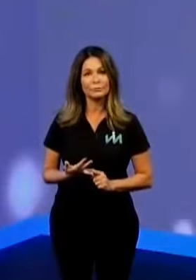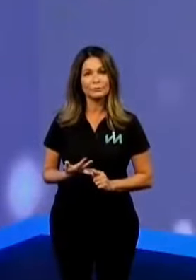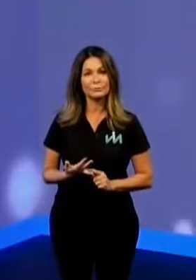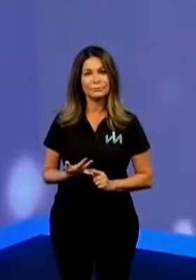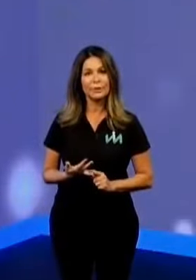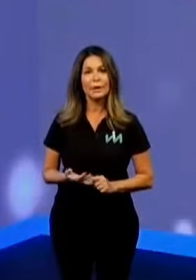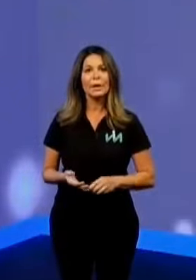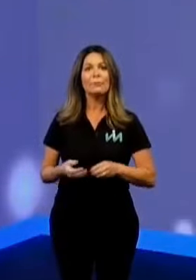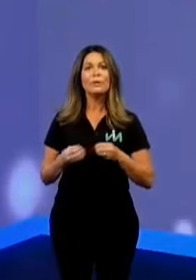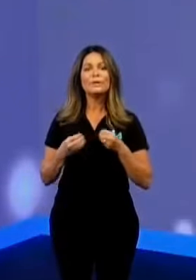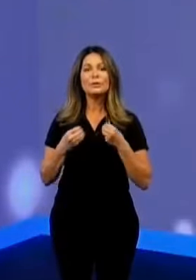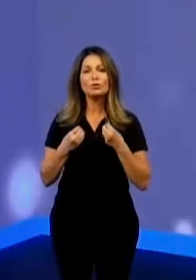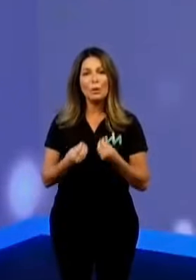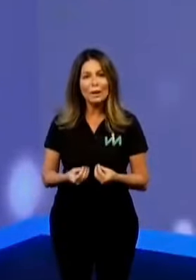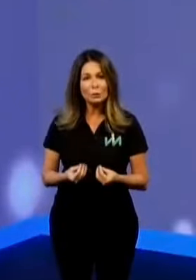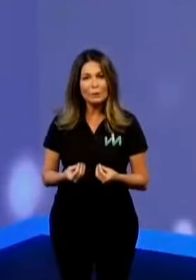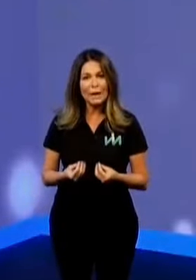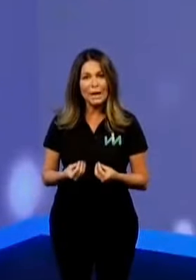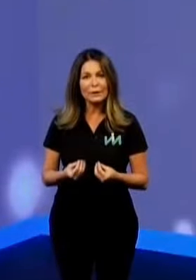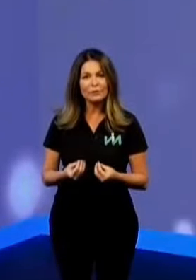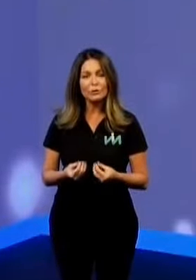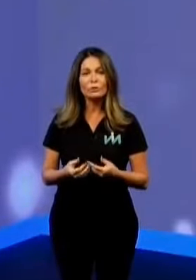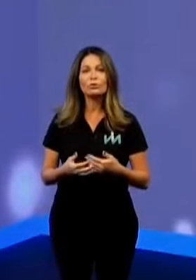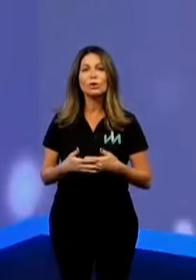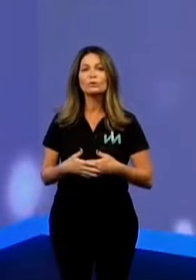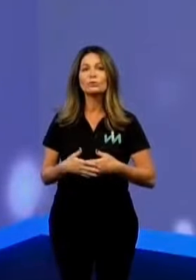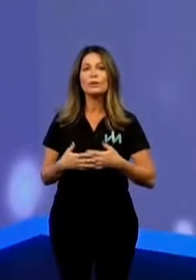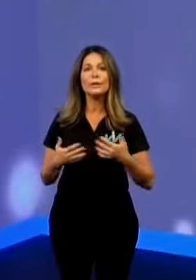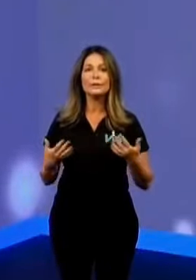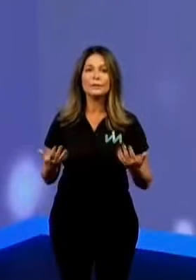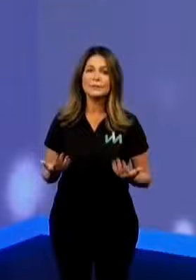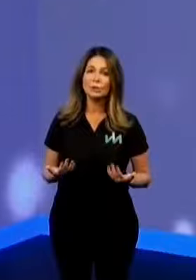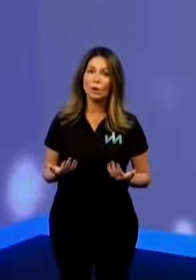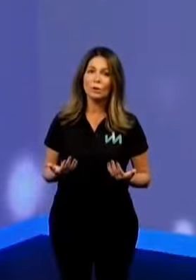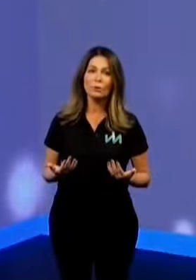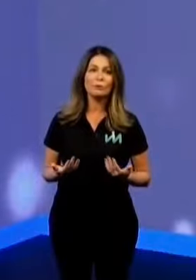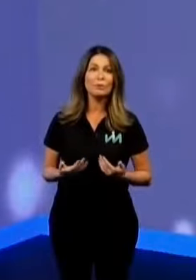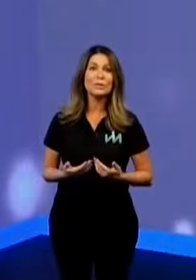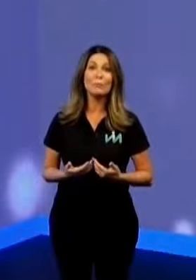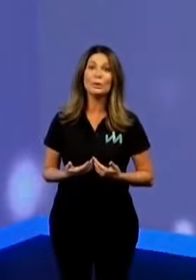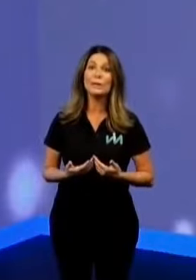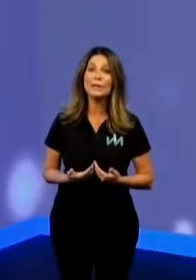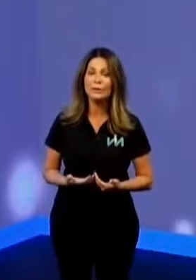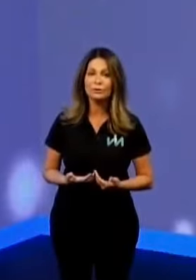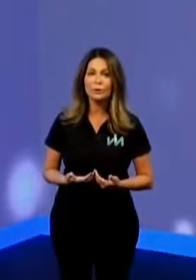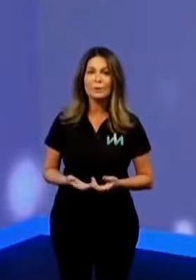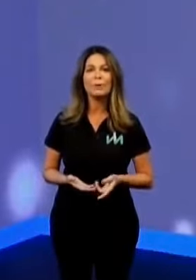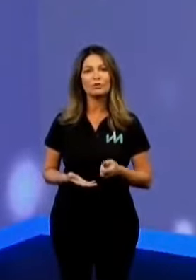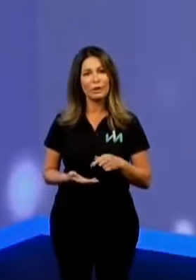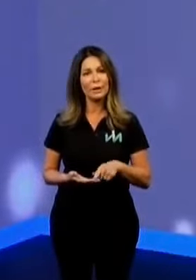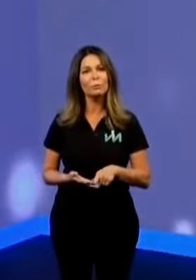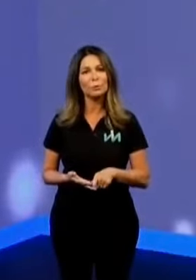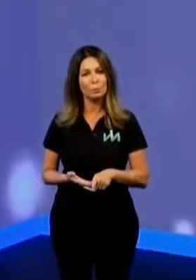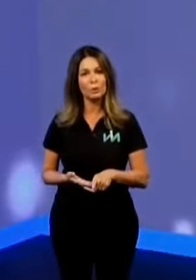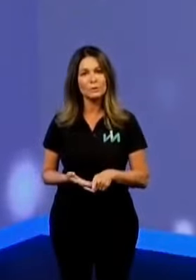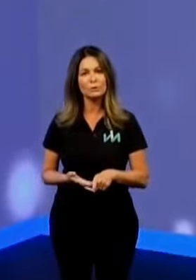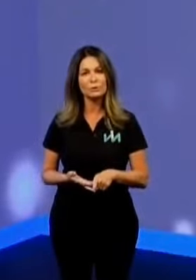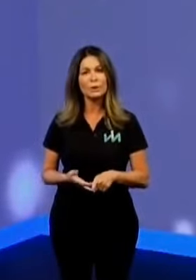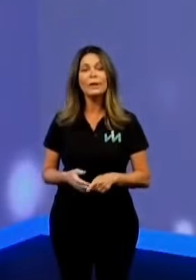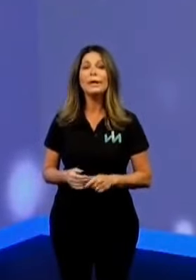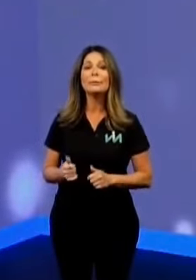digital. Por esses 4 pilares, os nossos líderes se tornam a força motriz para chegar ao